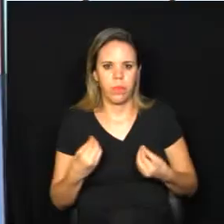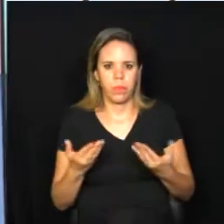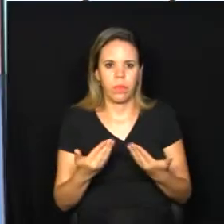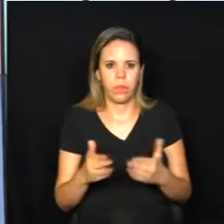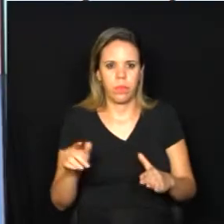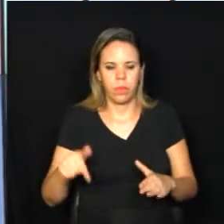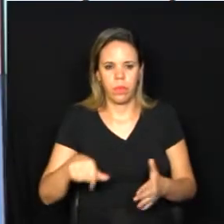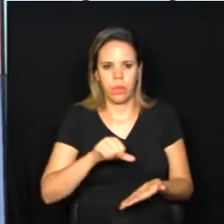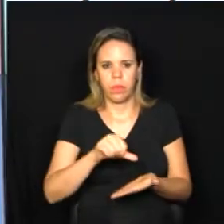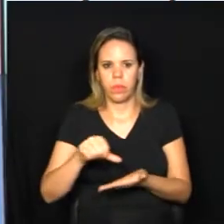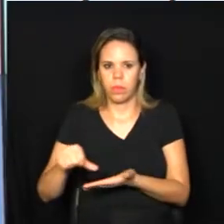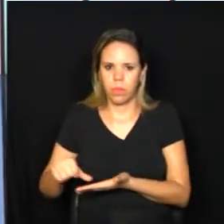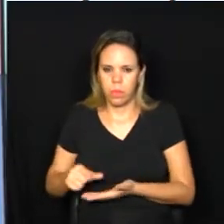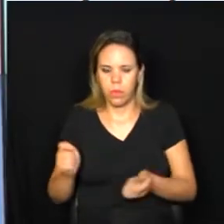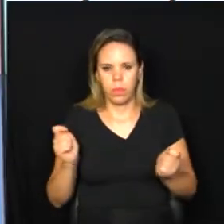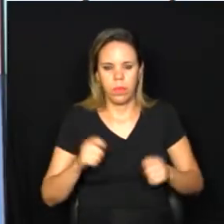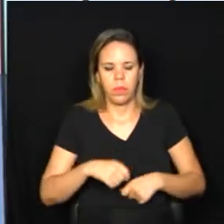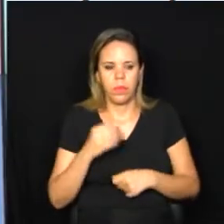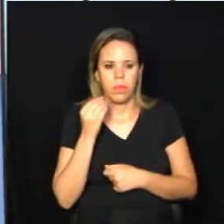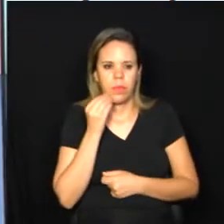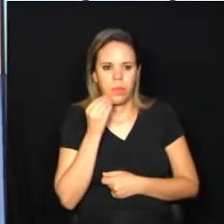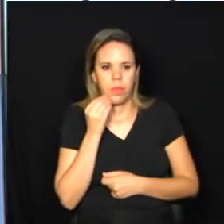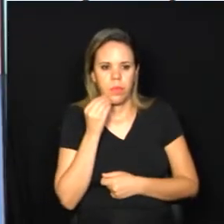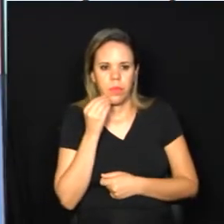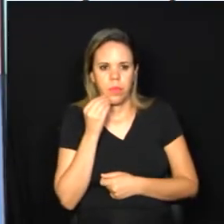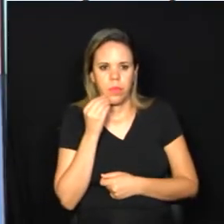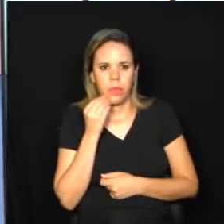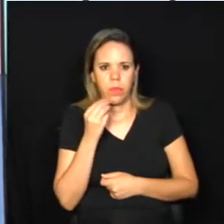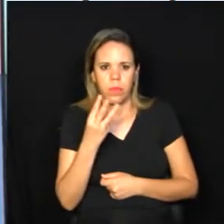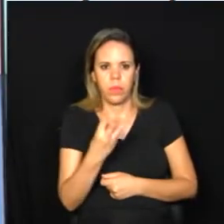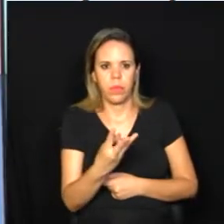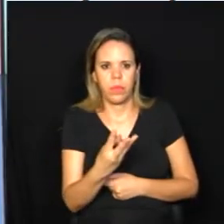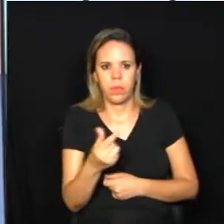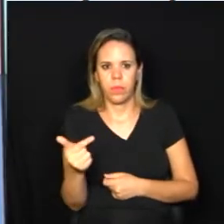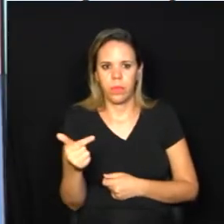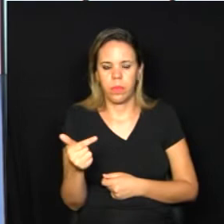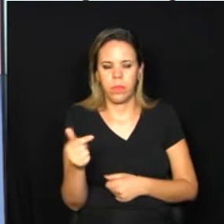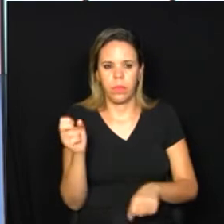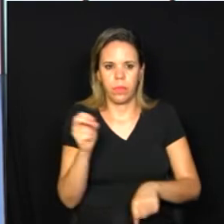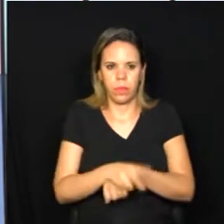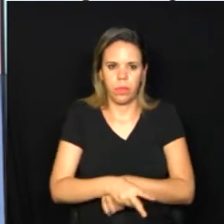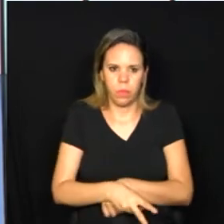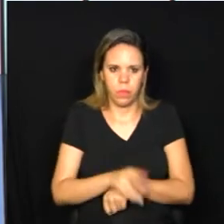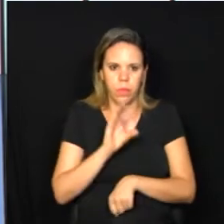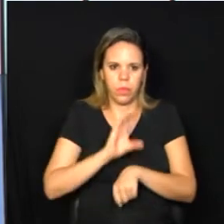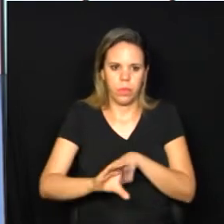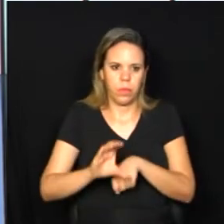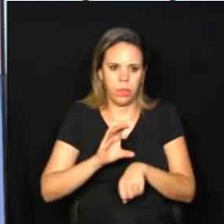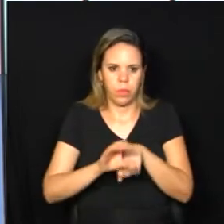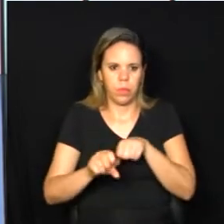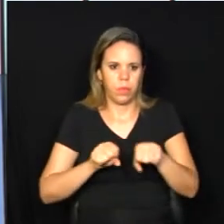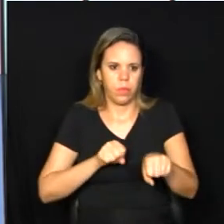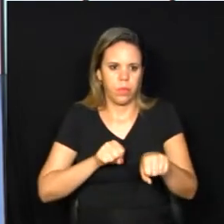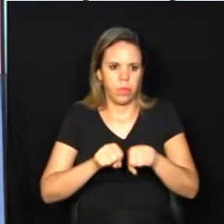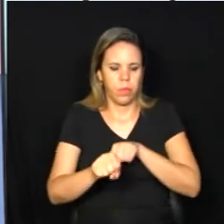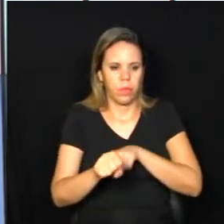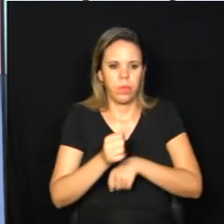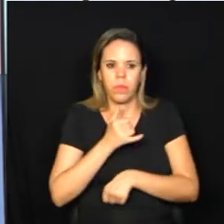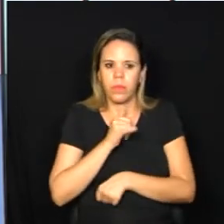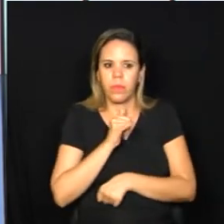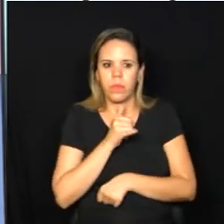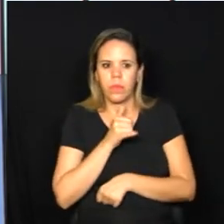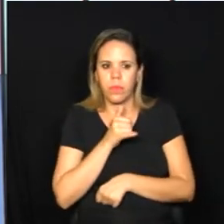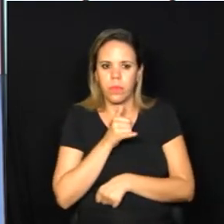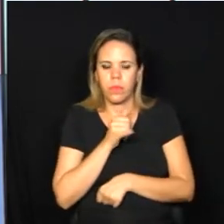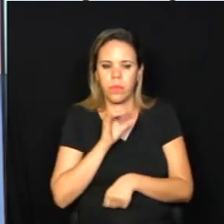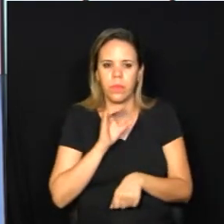na região a possibilidade, olha, são 32 vagas para o curso de formação de